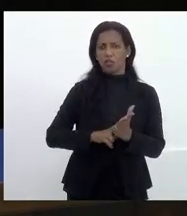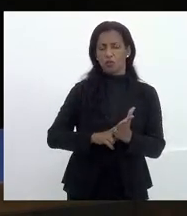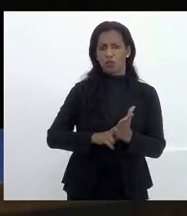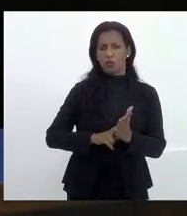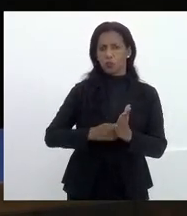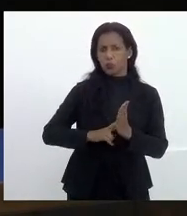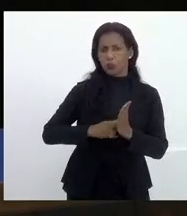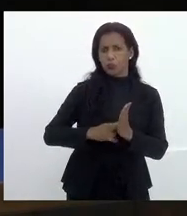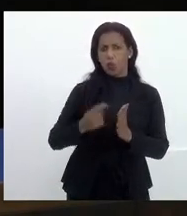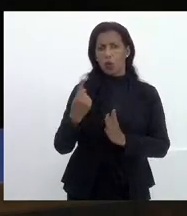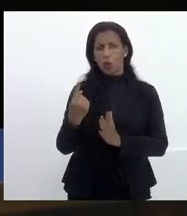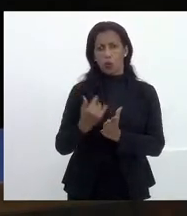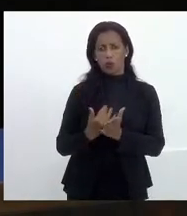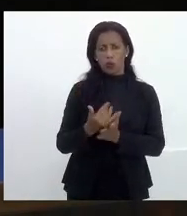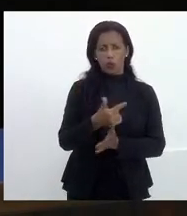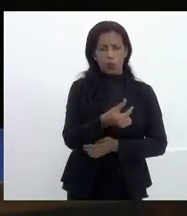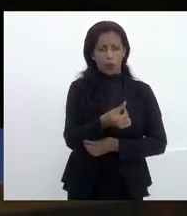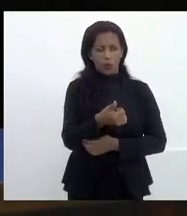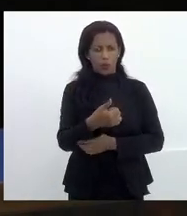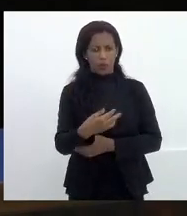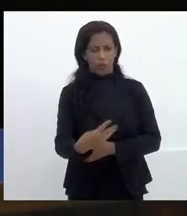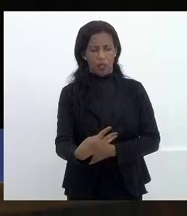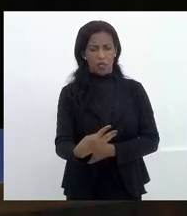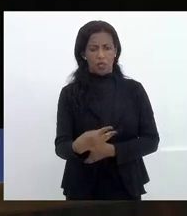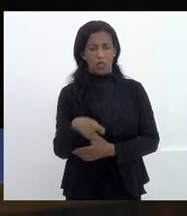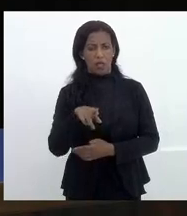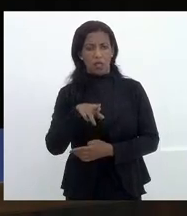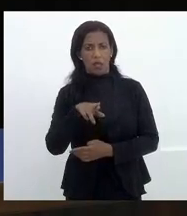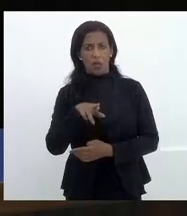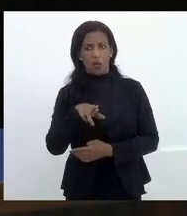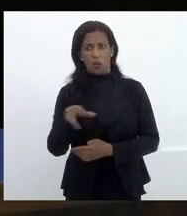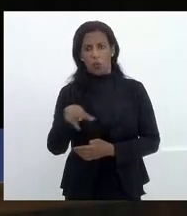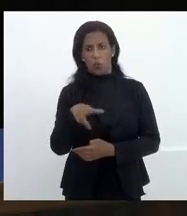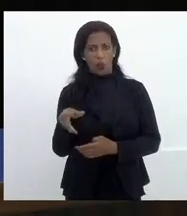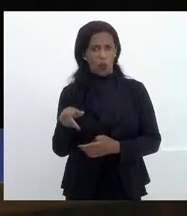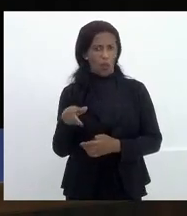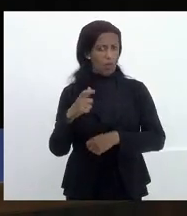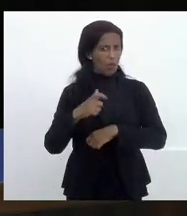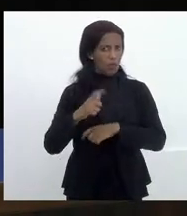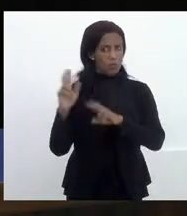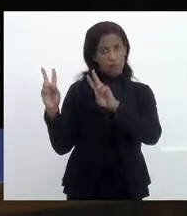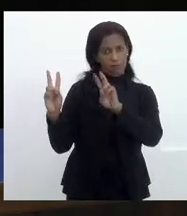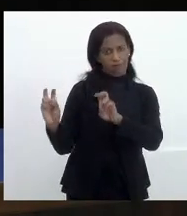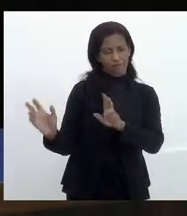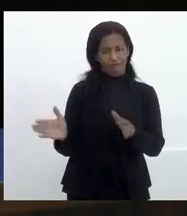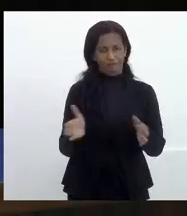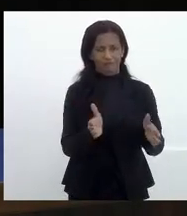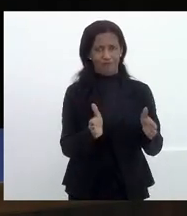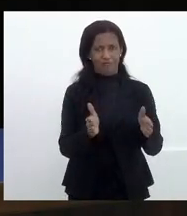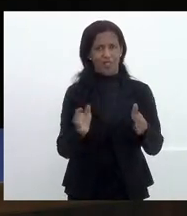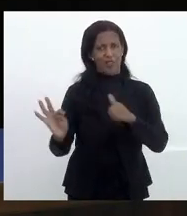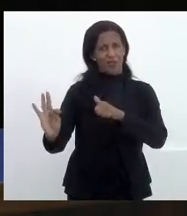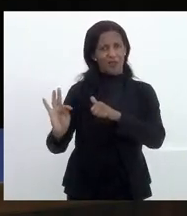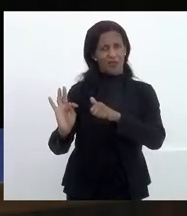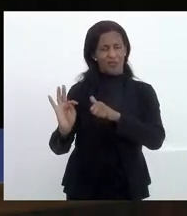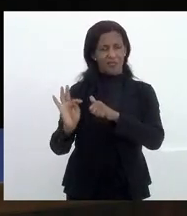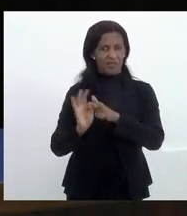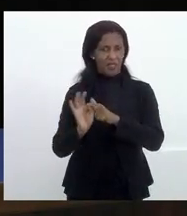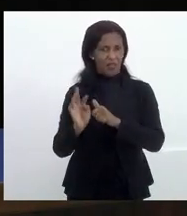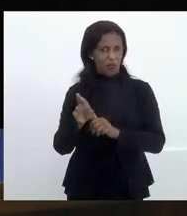regime que a partir de 2013 não é deficitário eu sei que esse termo Tecnicamente